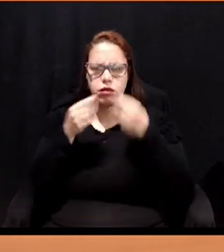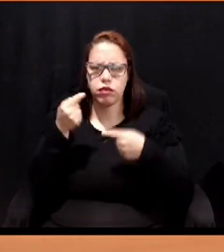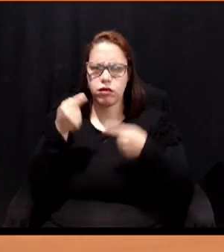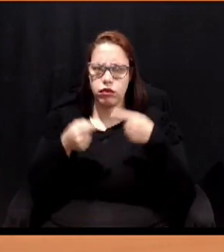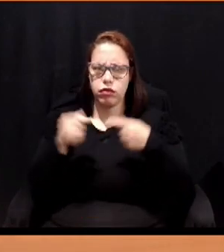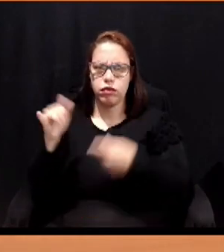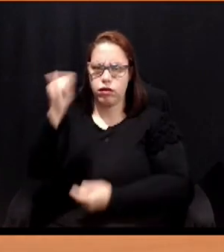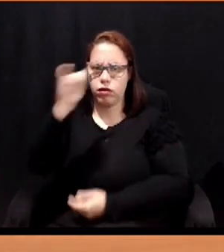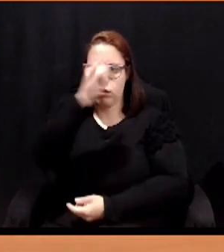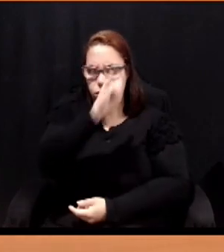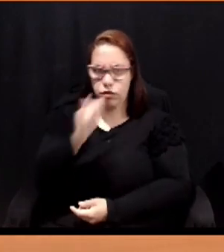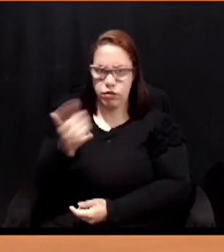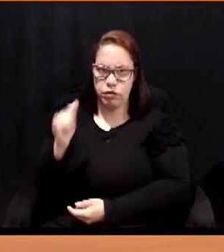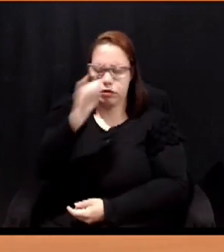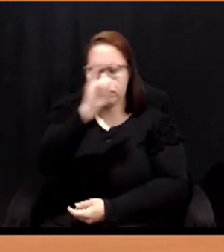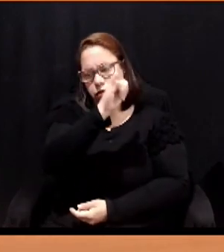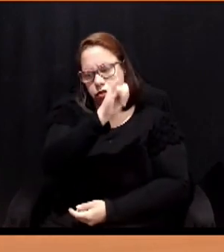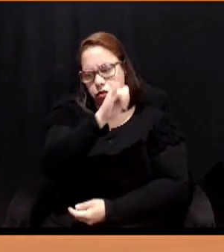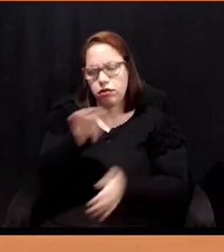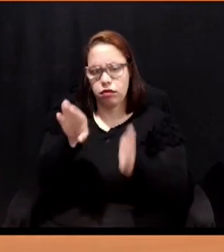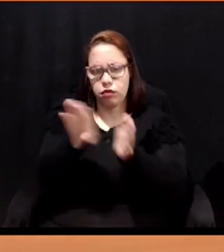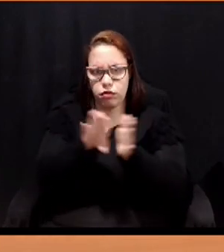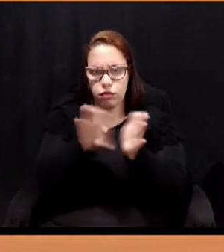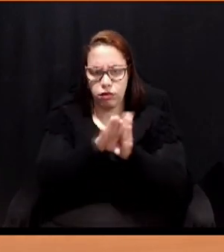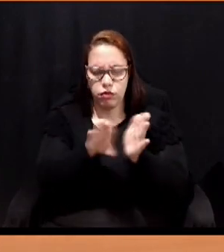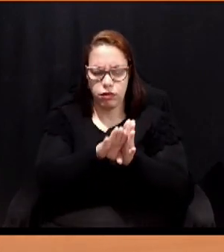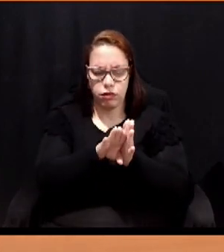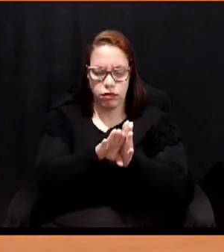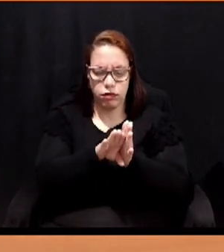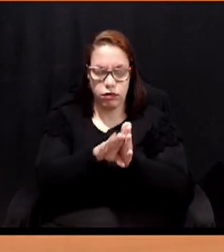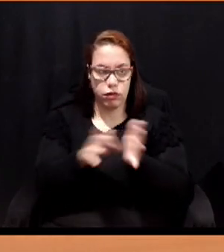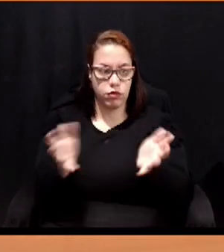aeroporto tem chegado cada vez mais acalorado. Assim, isso que